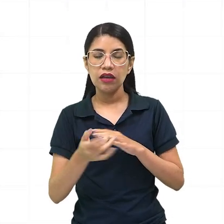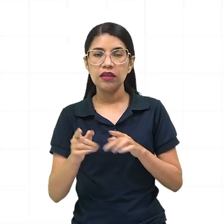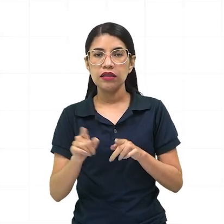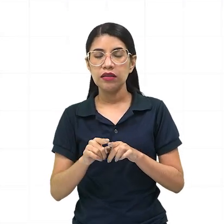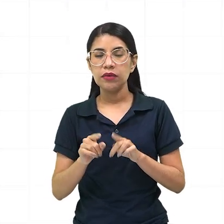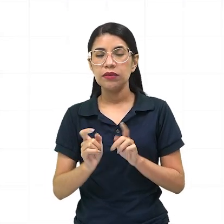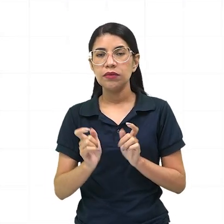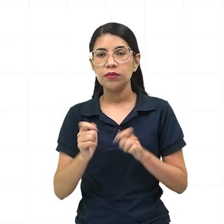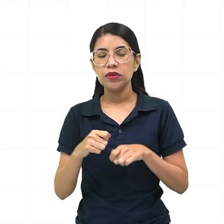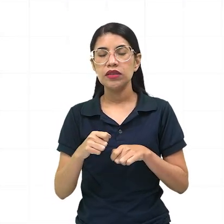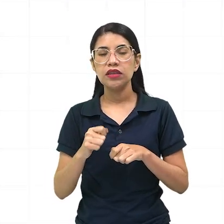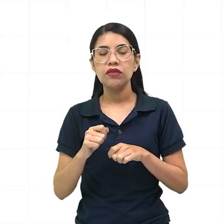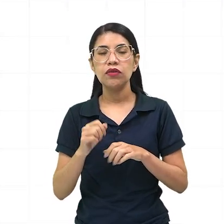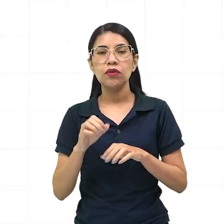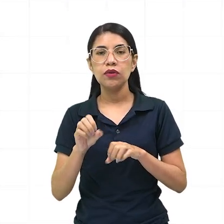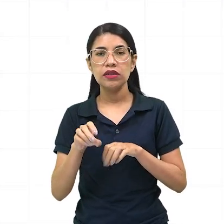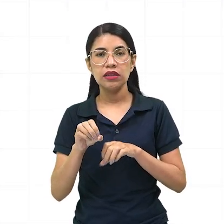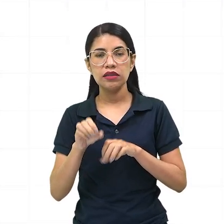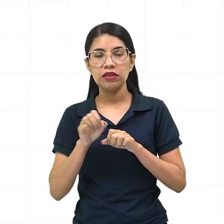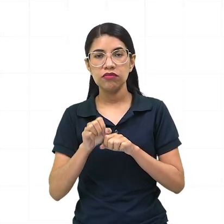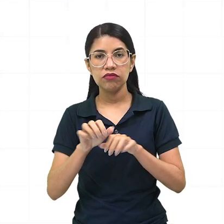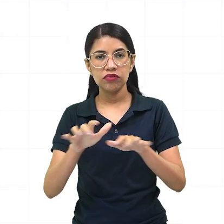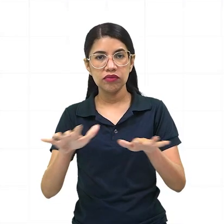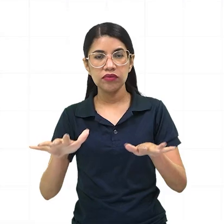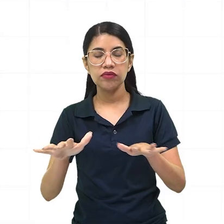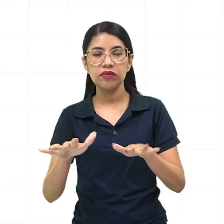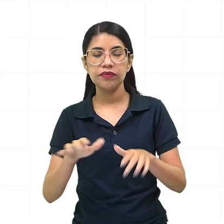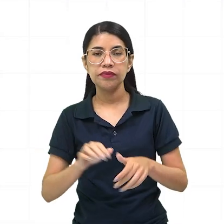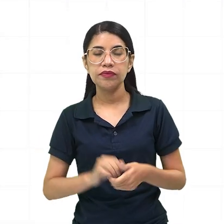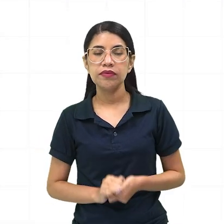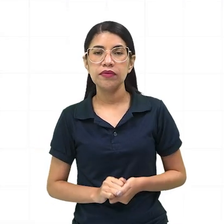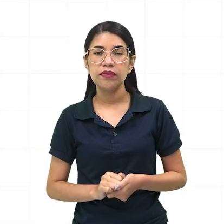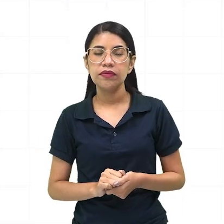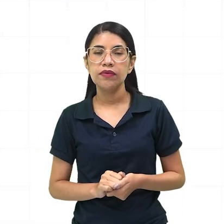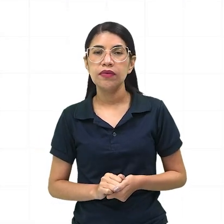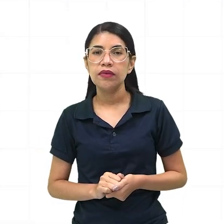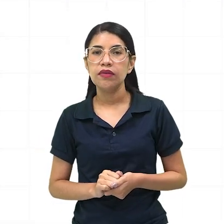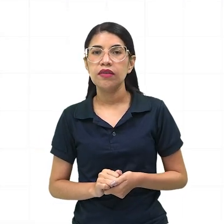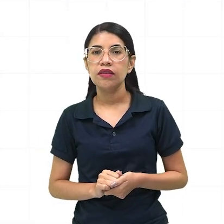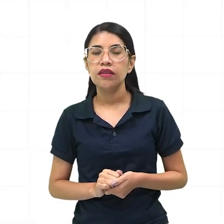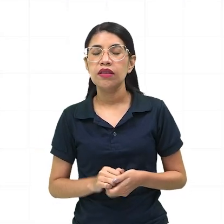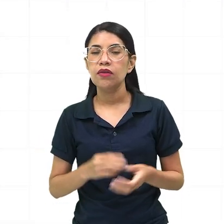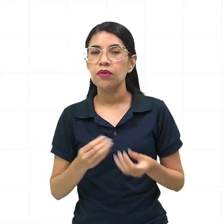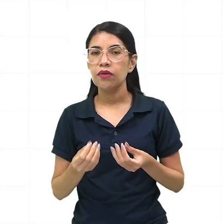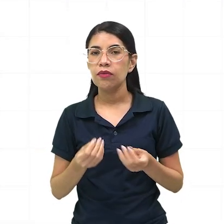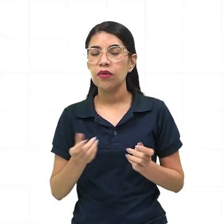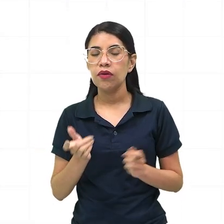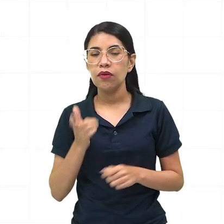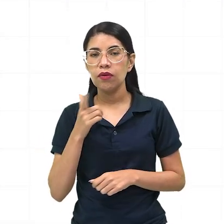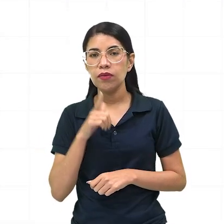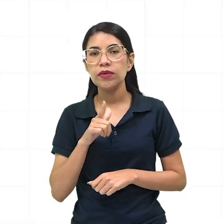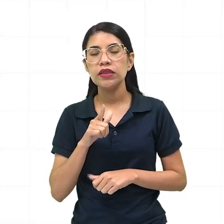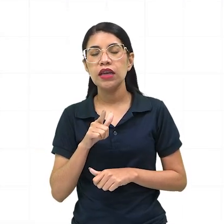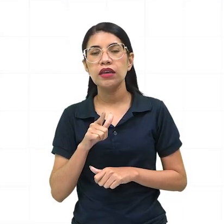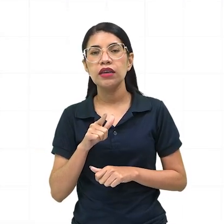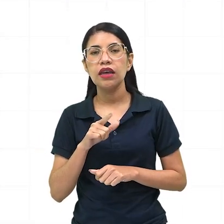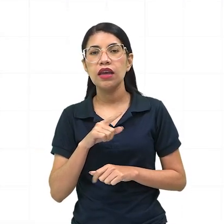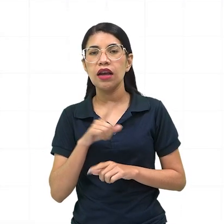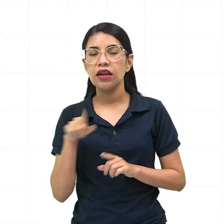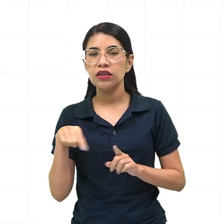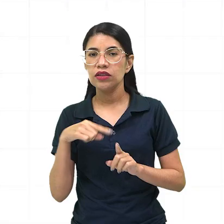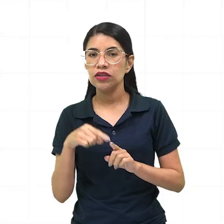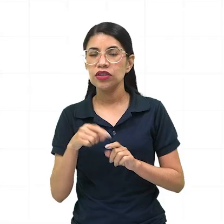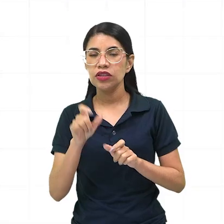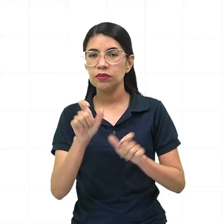para espalhar os seus ensinamentos. E para pensar no grande alcance que essas crenças religiosas, de alguma